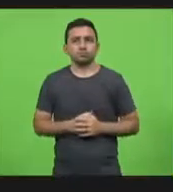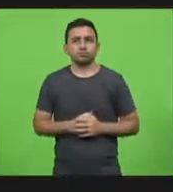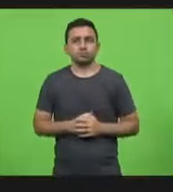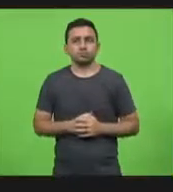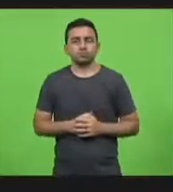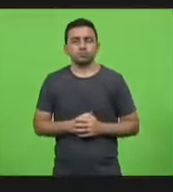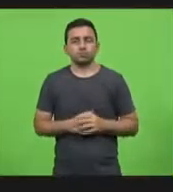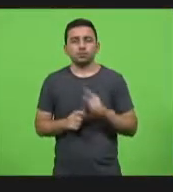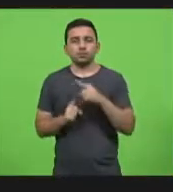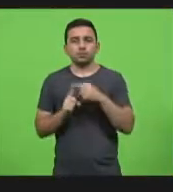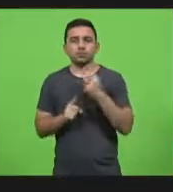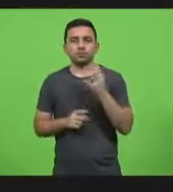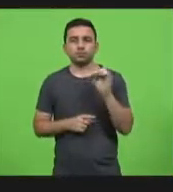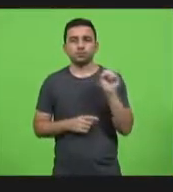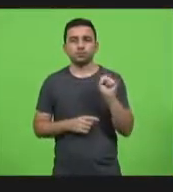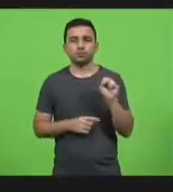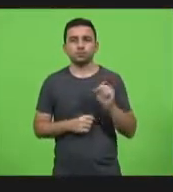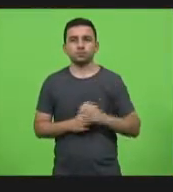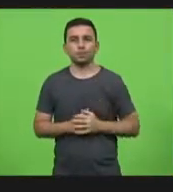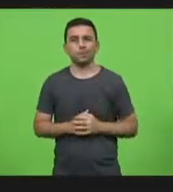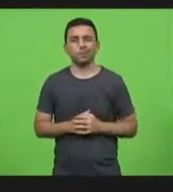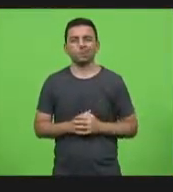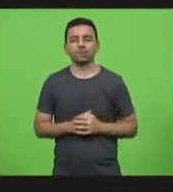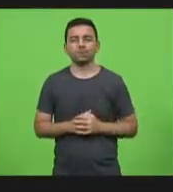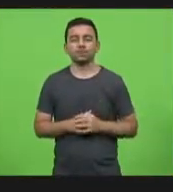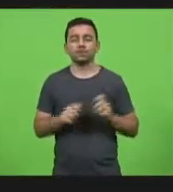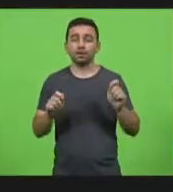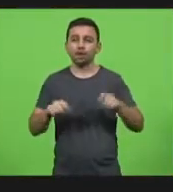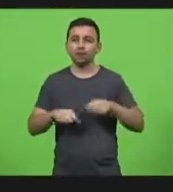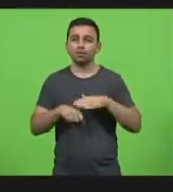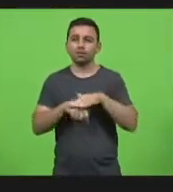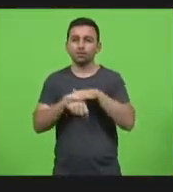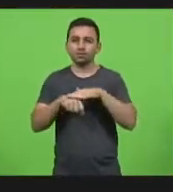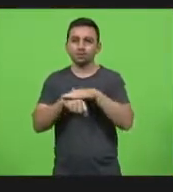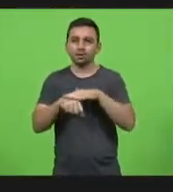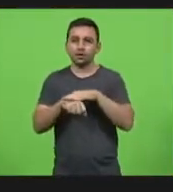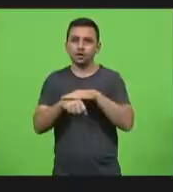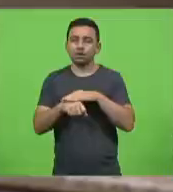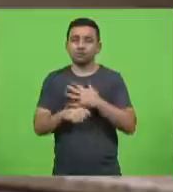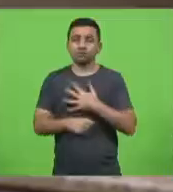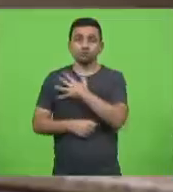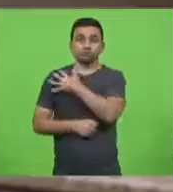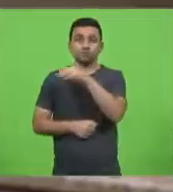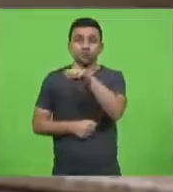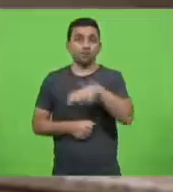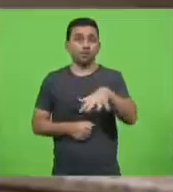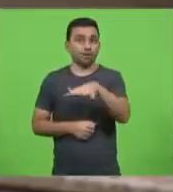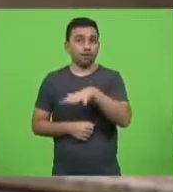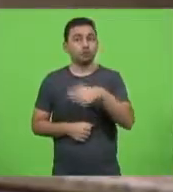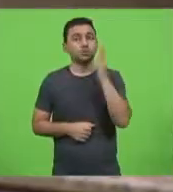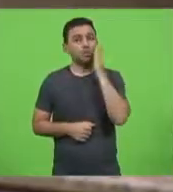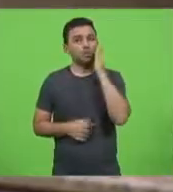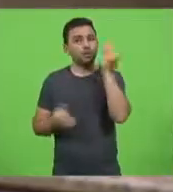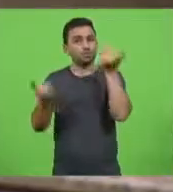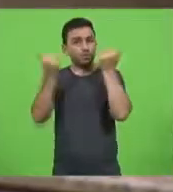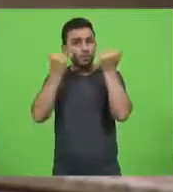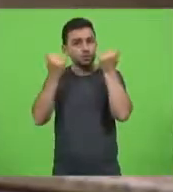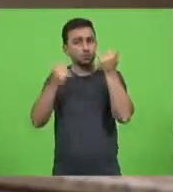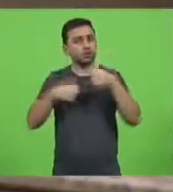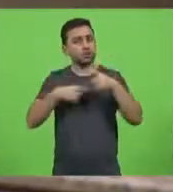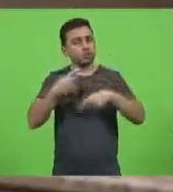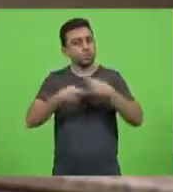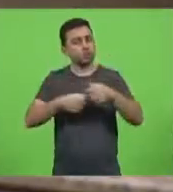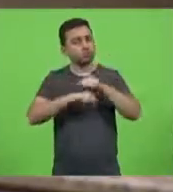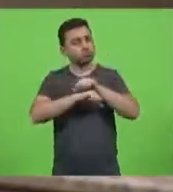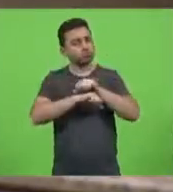Mais 30 segundos, deputada, para concluir. Conversar com o comandante-geral e ter essas informações para passar adiante, inclusive